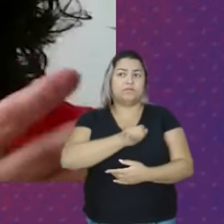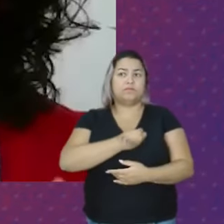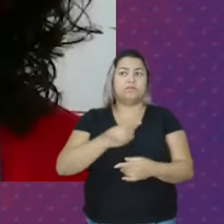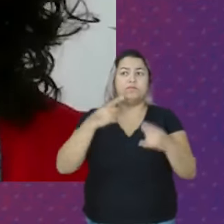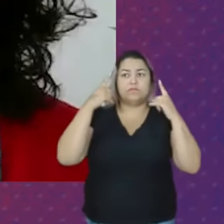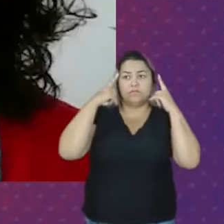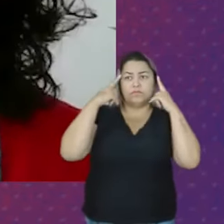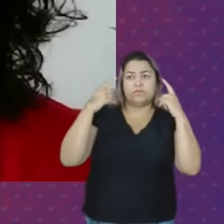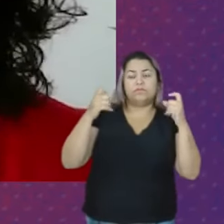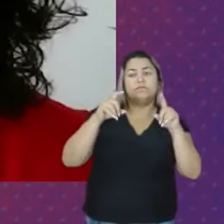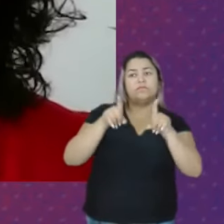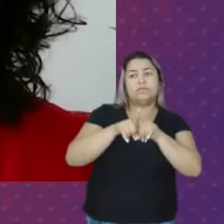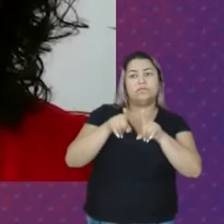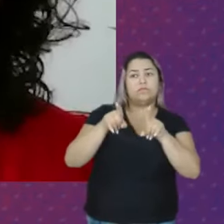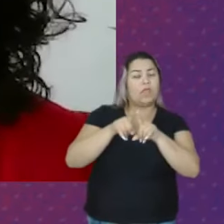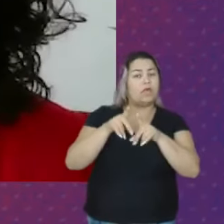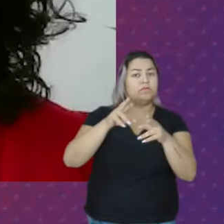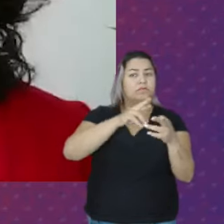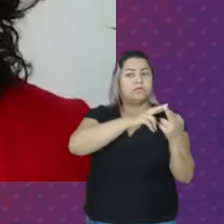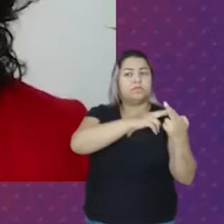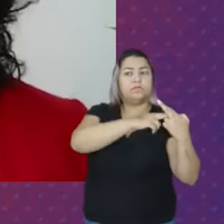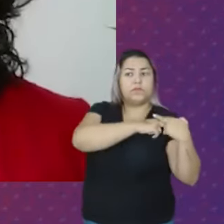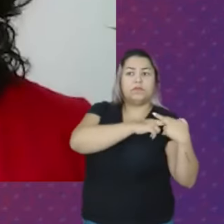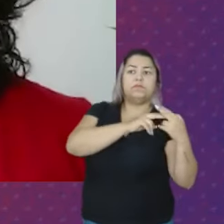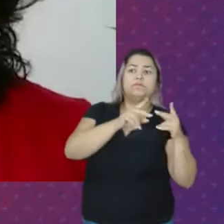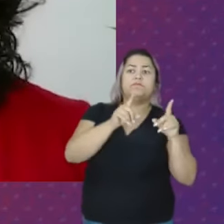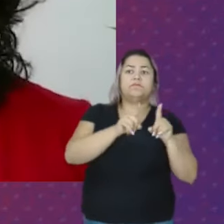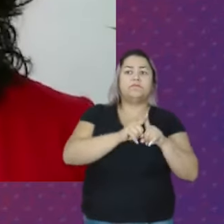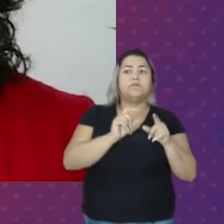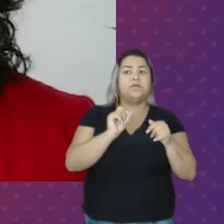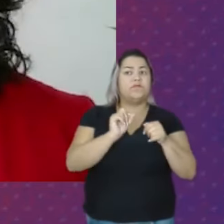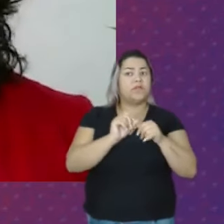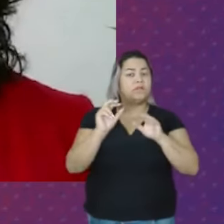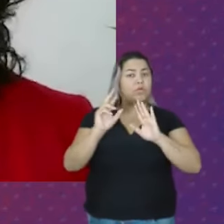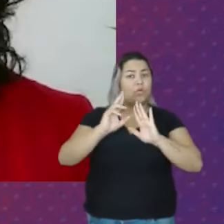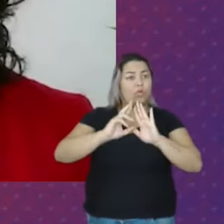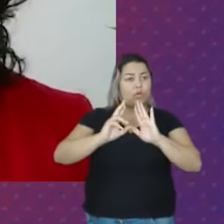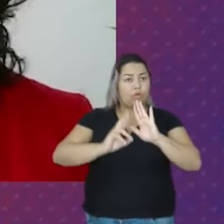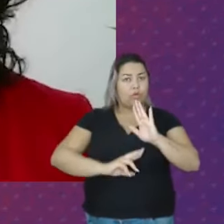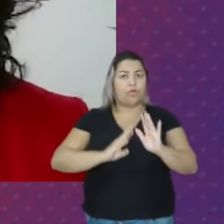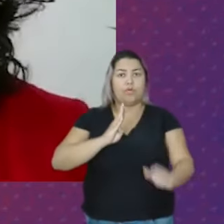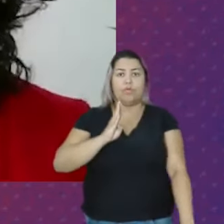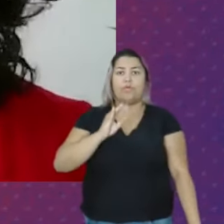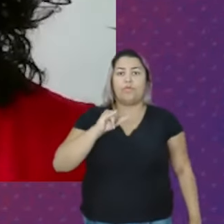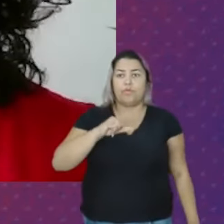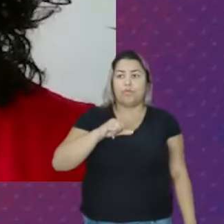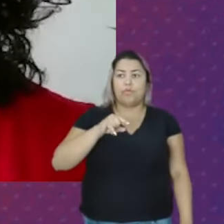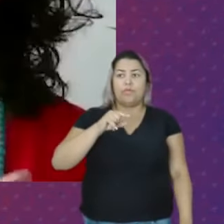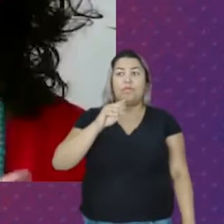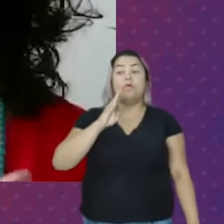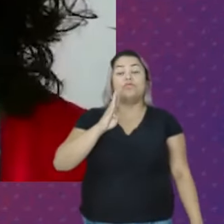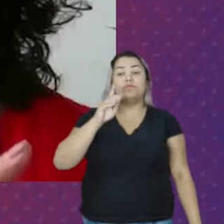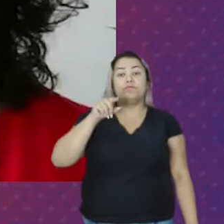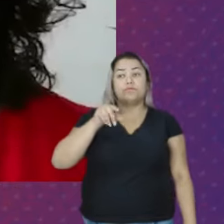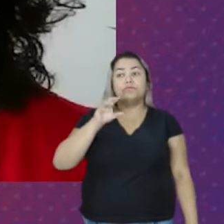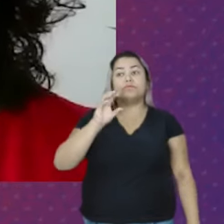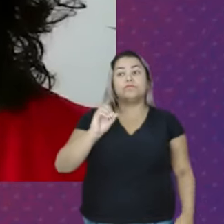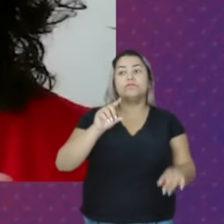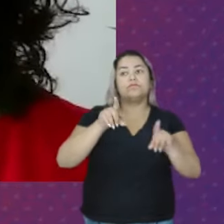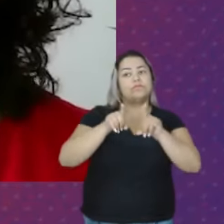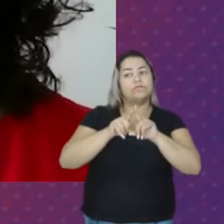violência, cabe aos seus responsáveis fazerem o registro de um boletim de ocorrência. E aí, a partir